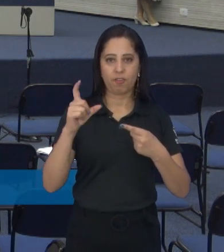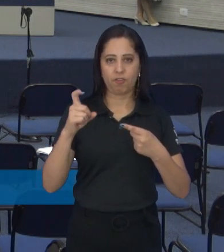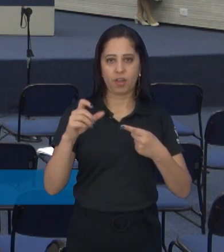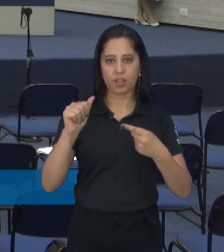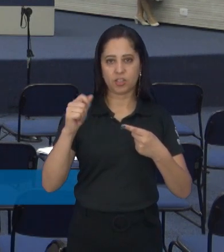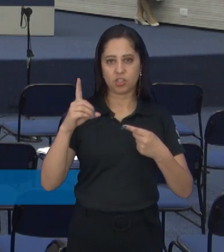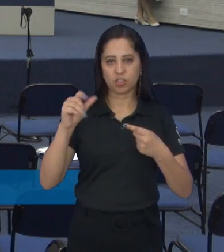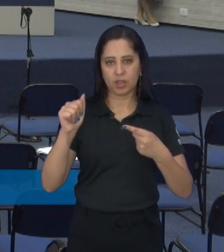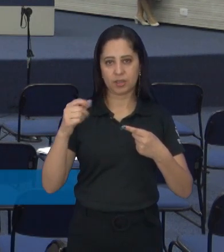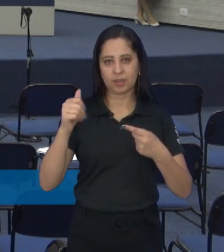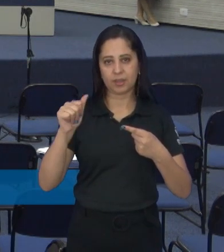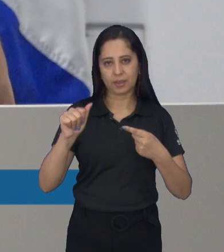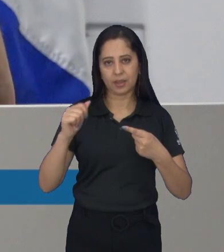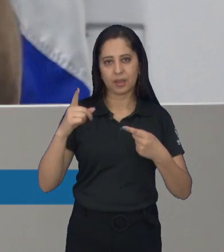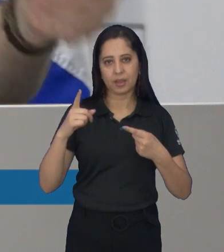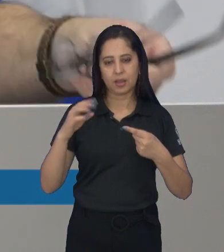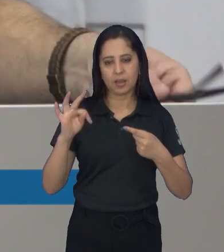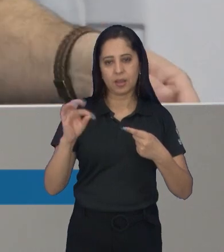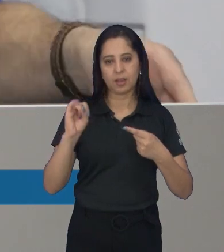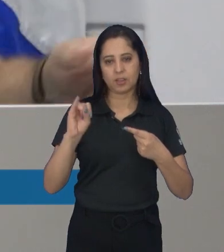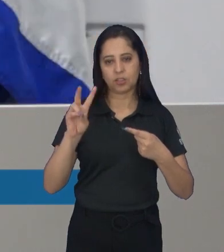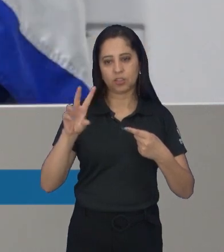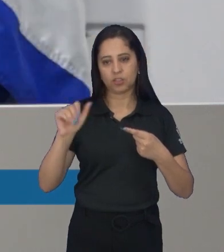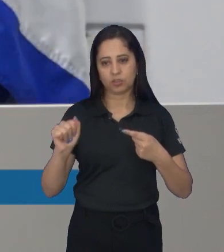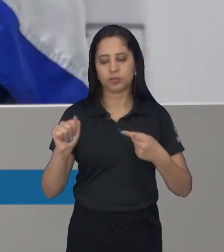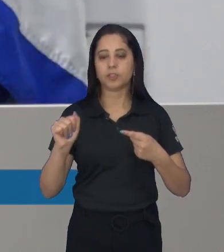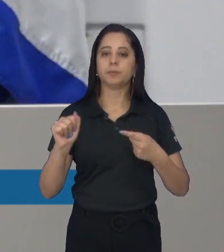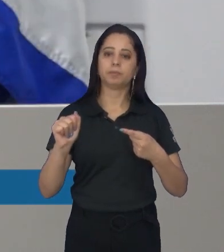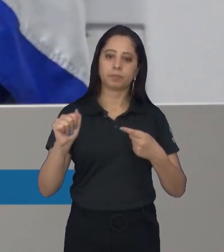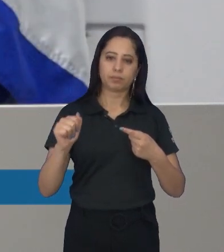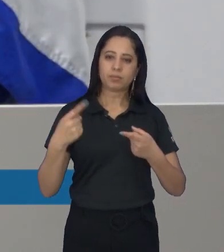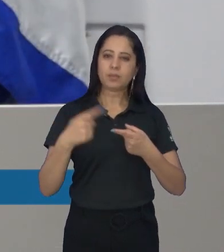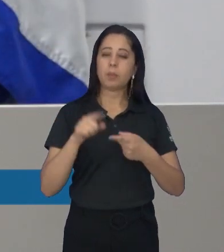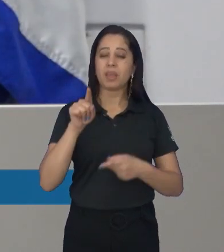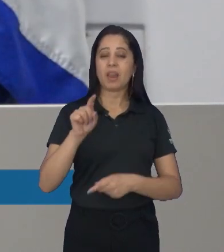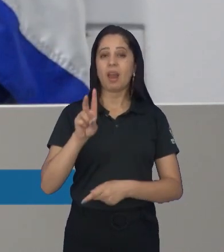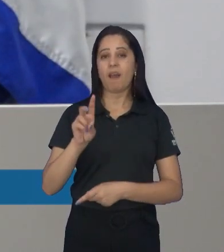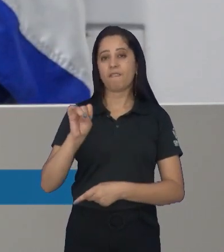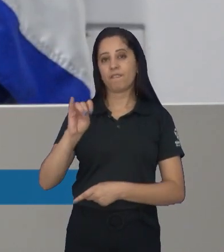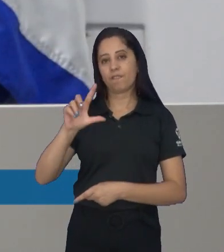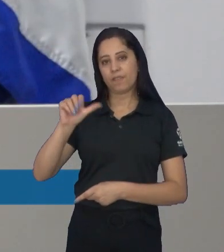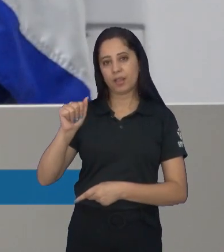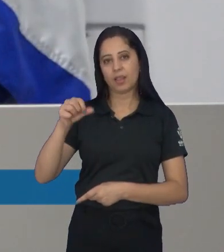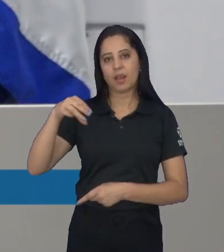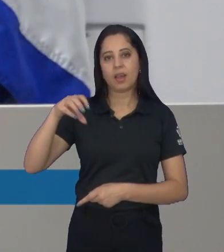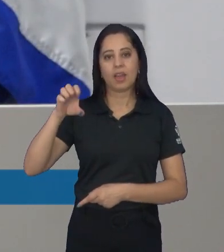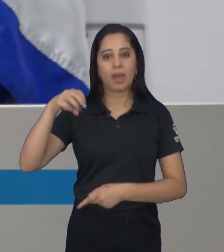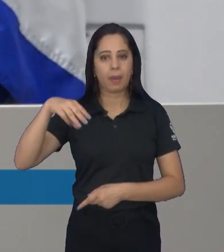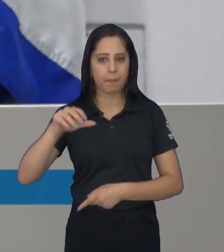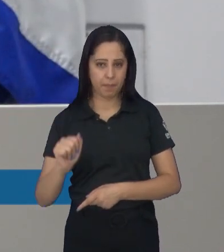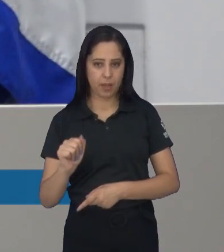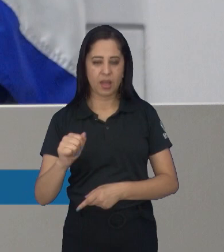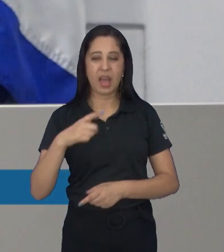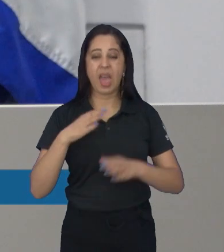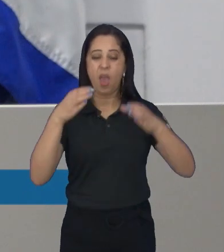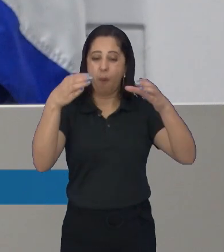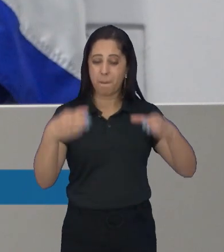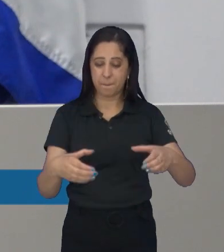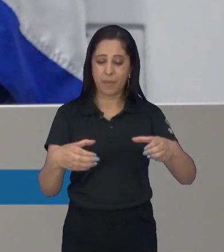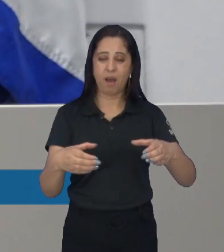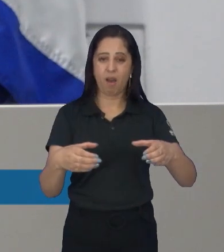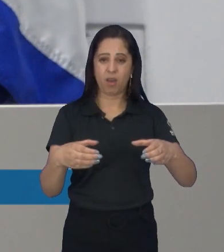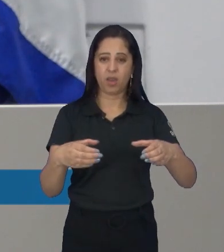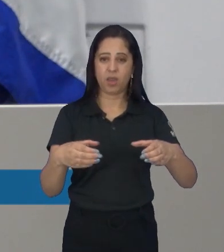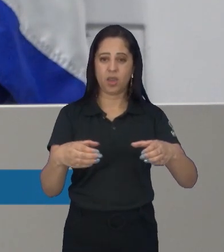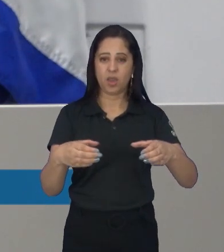da Vila Ema a gente abriu porque a Vila Ema eu acho que é importante a gente resgatar isso ela sempre foi um bairro no passado que